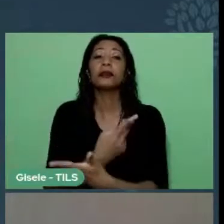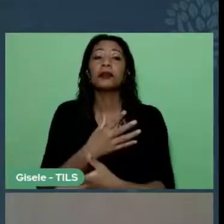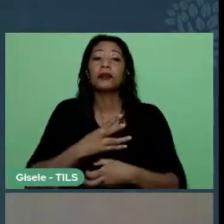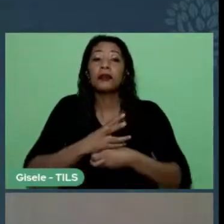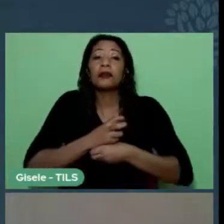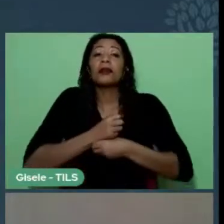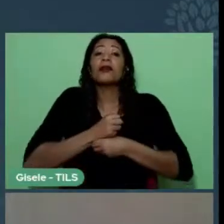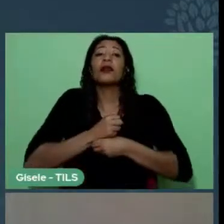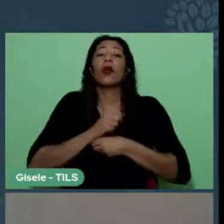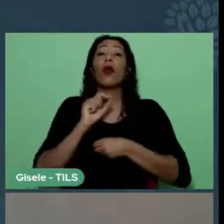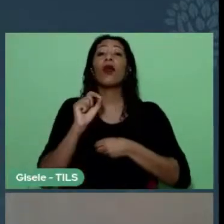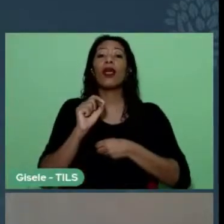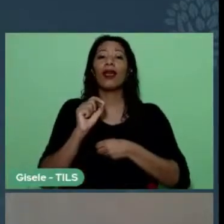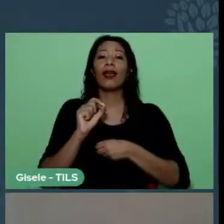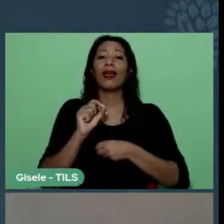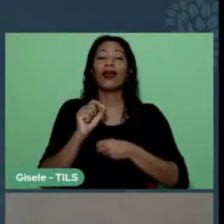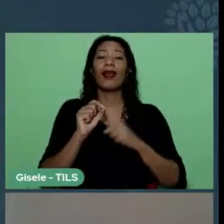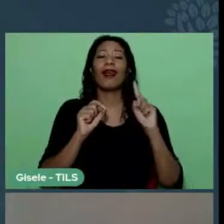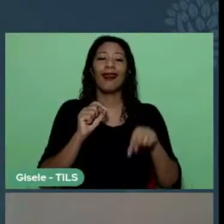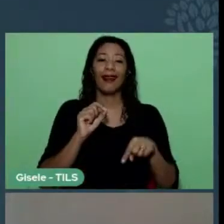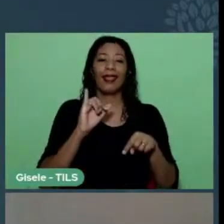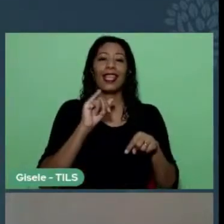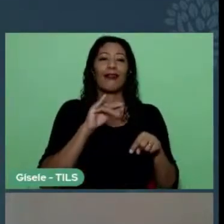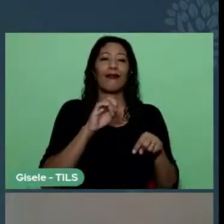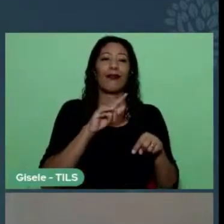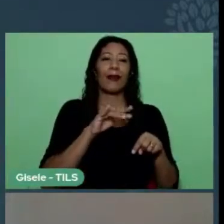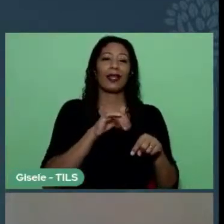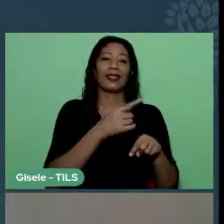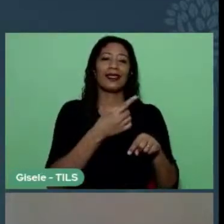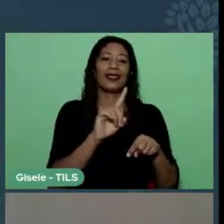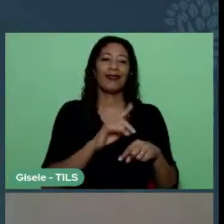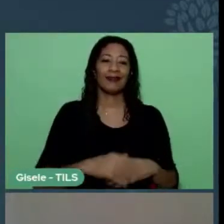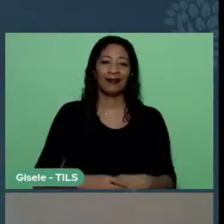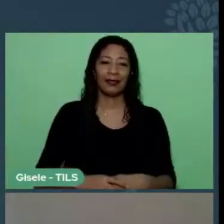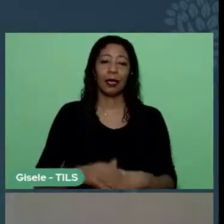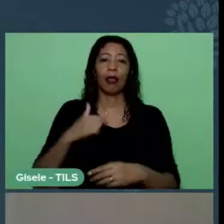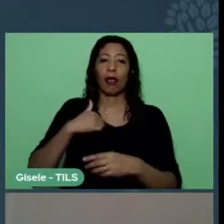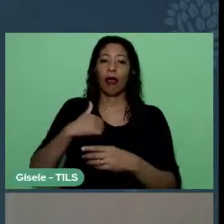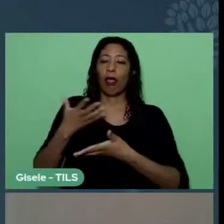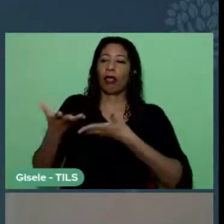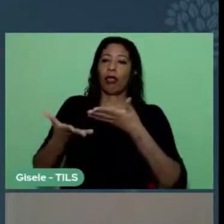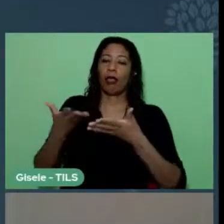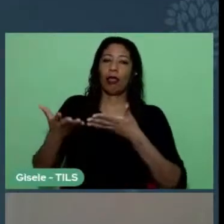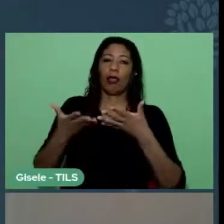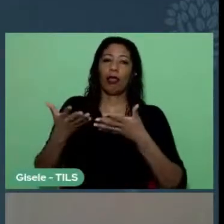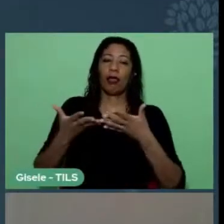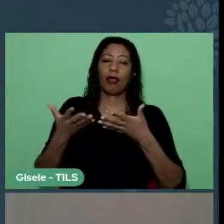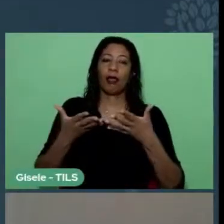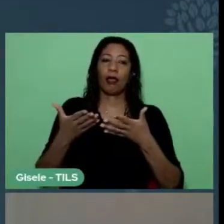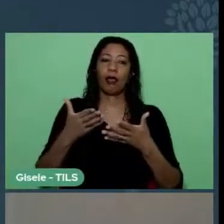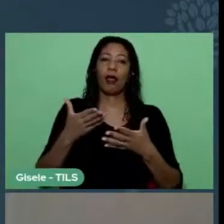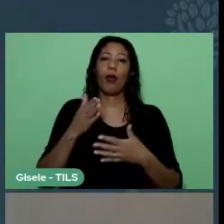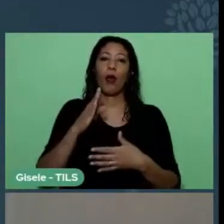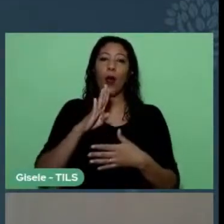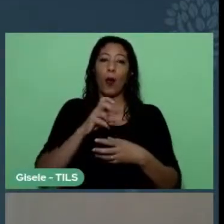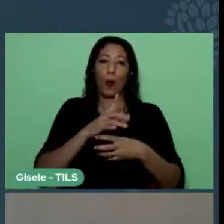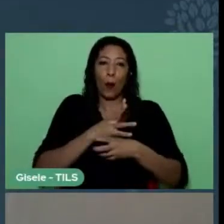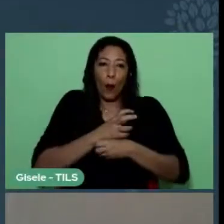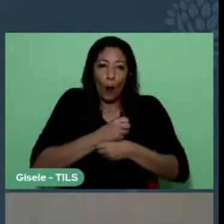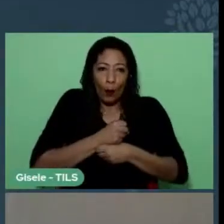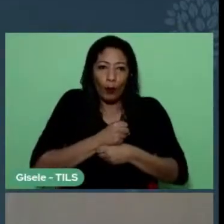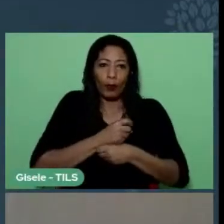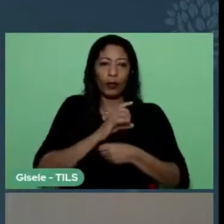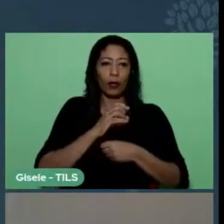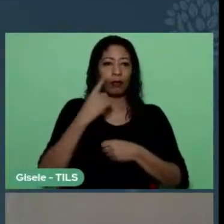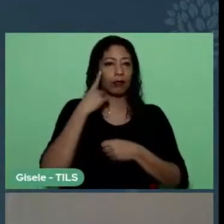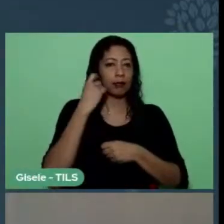broncoconstricção? Inicialmente foi a inflamação. Então, não adianta eu simplesmente querer tratar única e exclusivamente só o